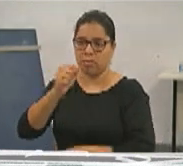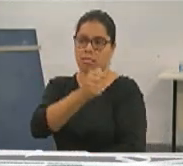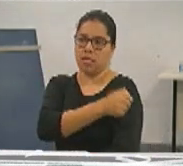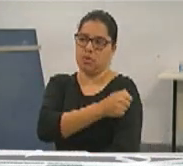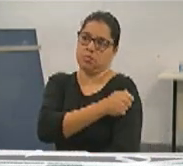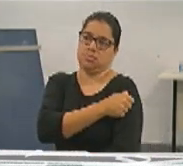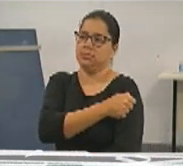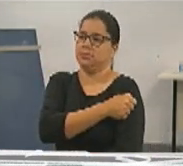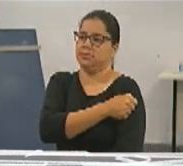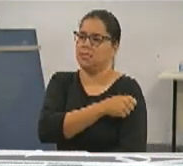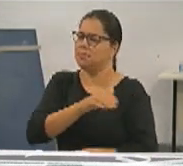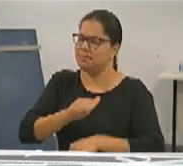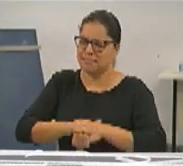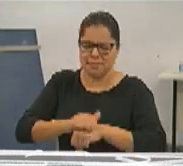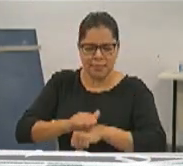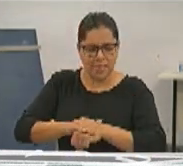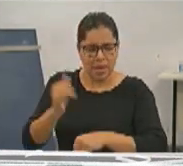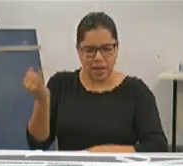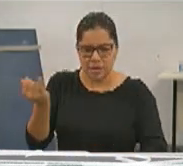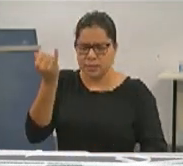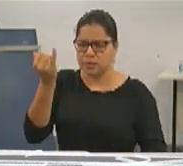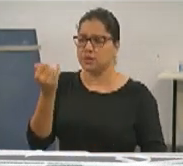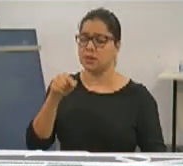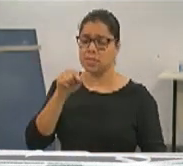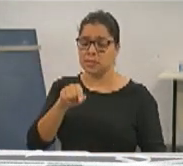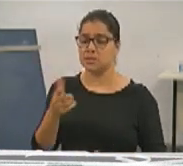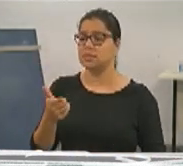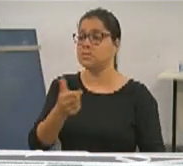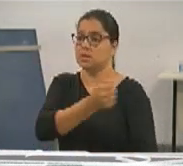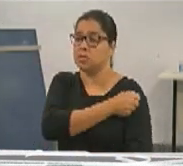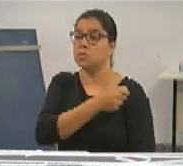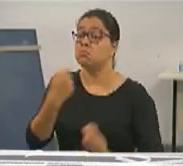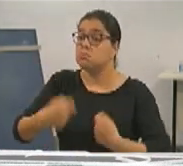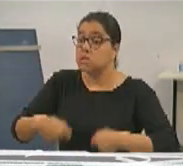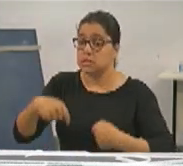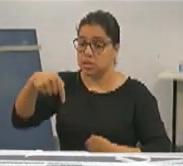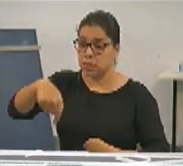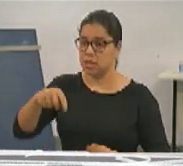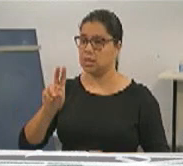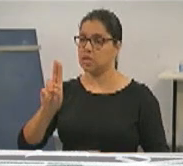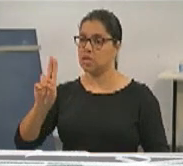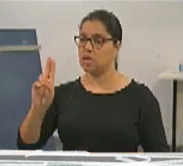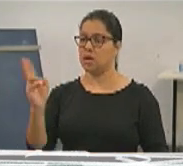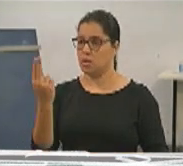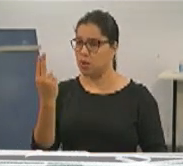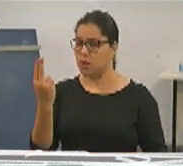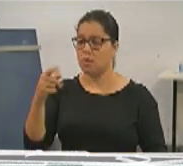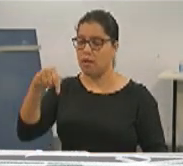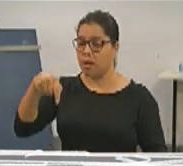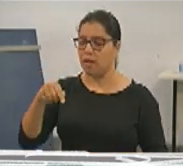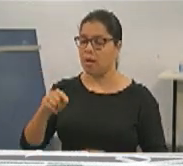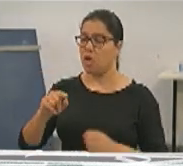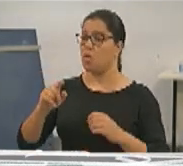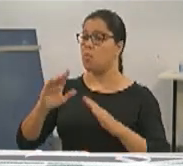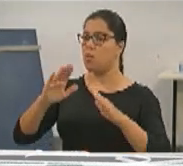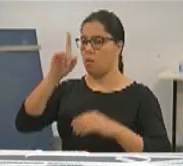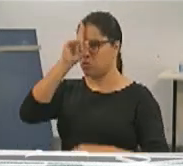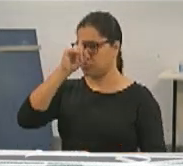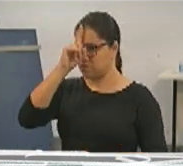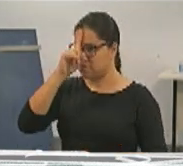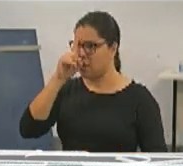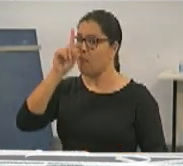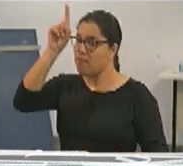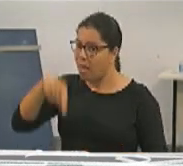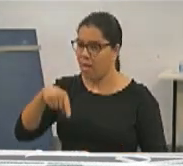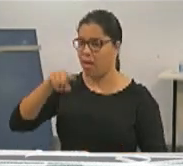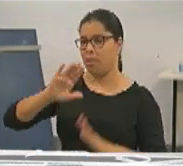função deles ter a condição de hospital-escola. Né? E, a partir daí, a gente sabe que a gente gera um impacto muito grande